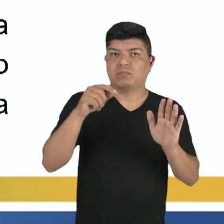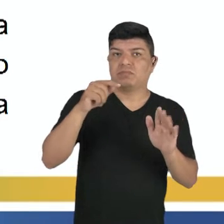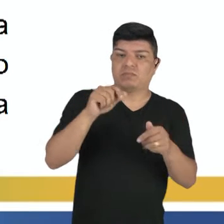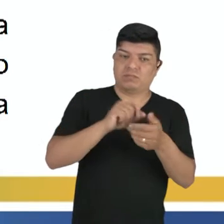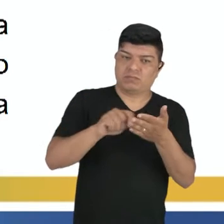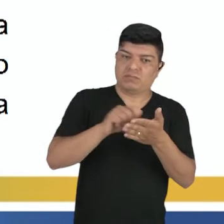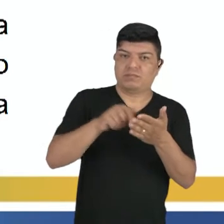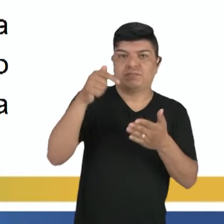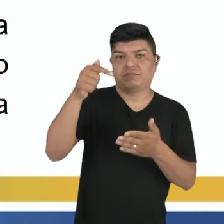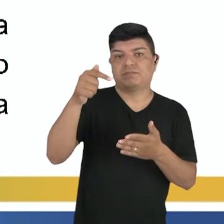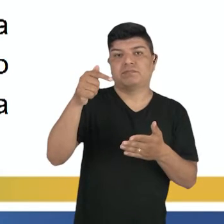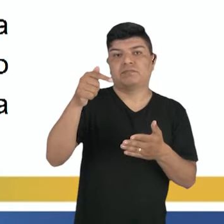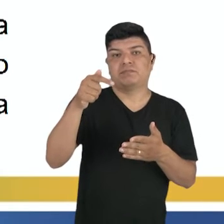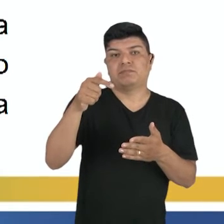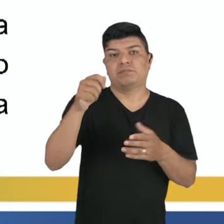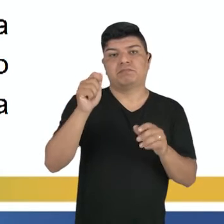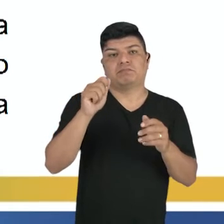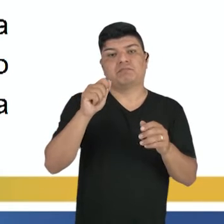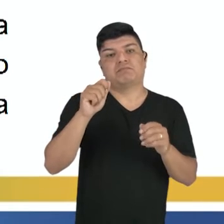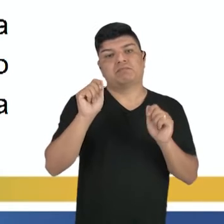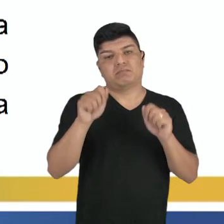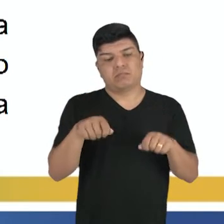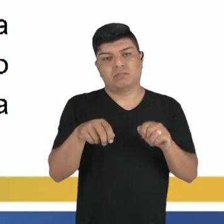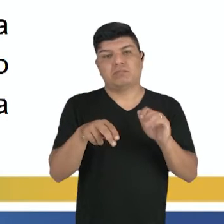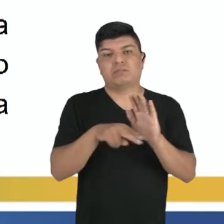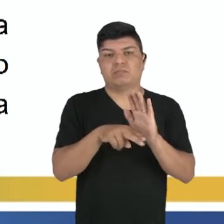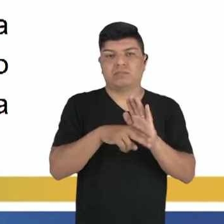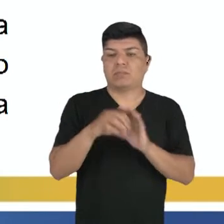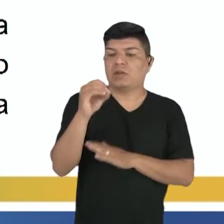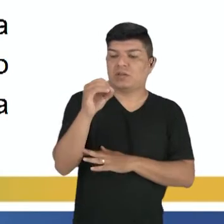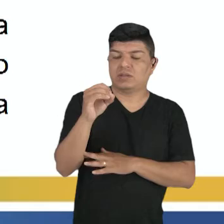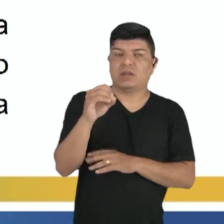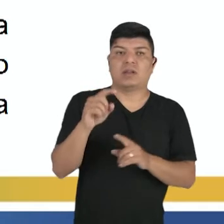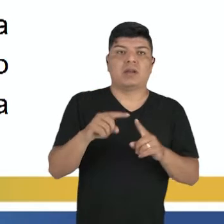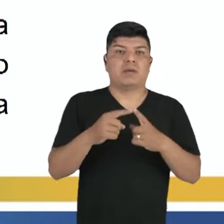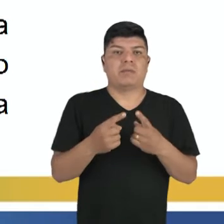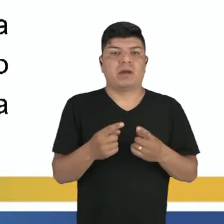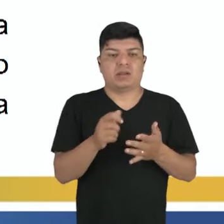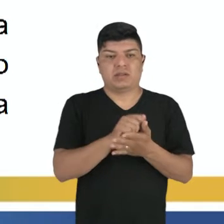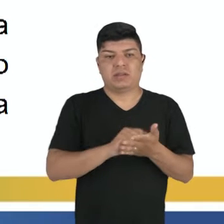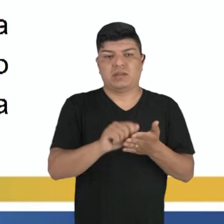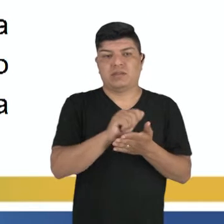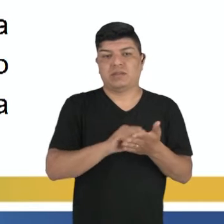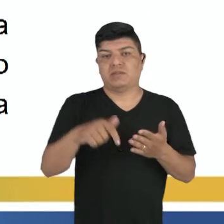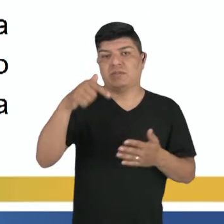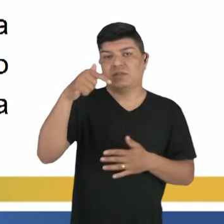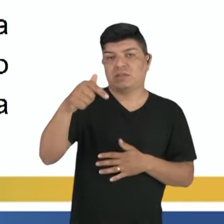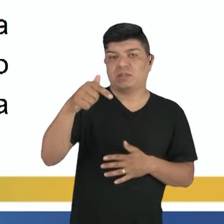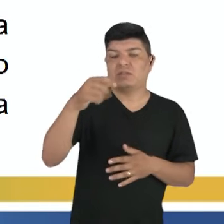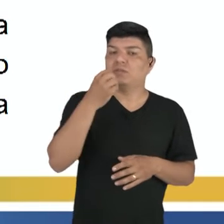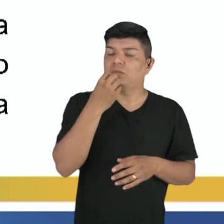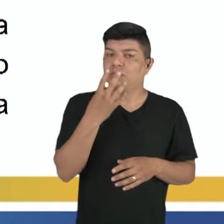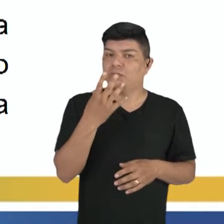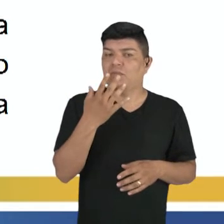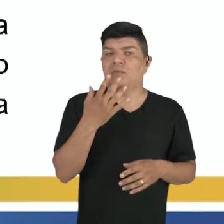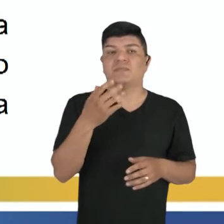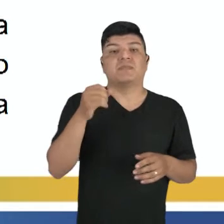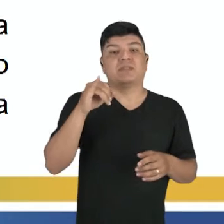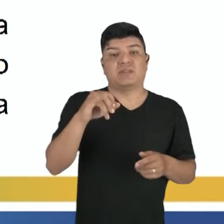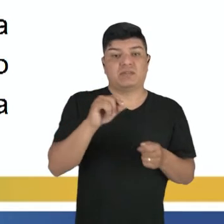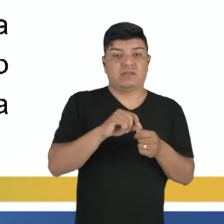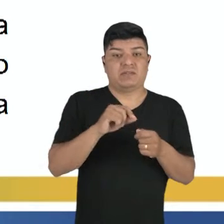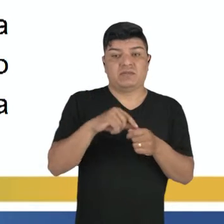7, você pode obter a nota 0. Professora, eu escrevi 7, mas eu acho que ficou bom se